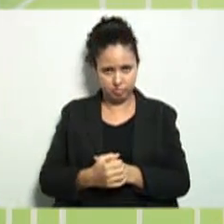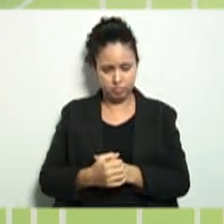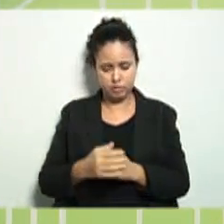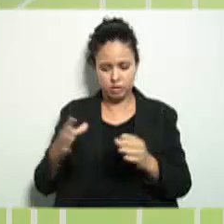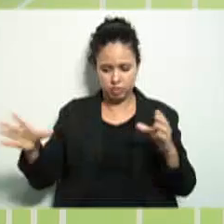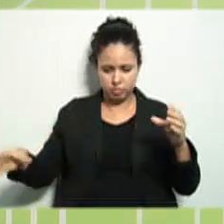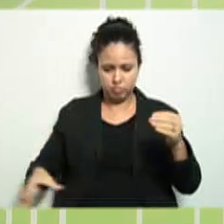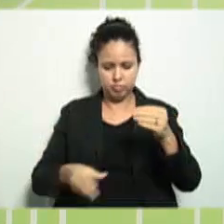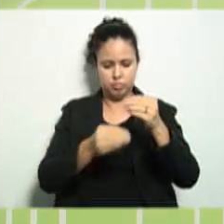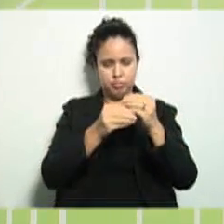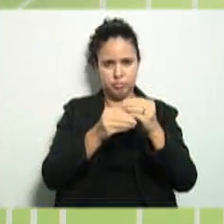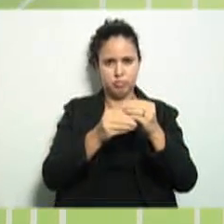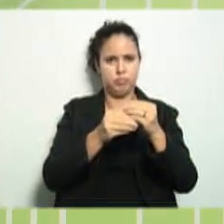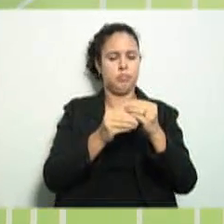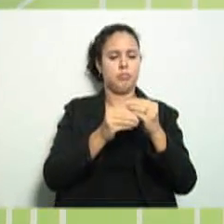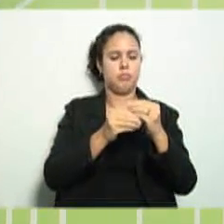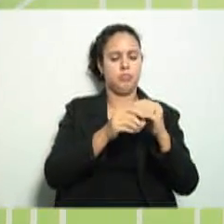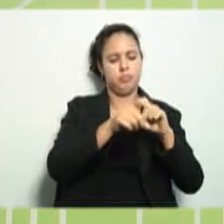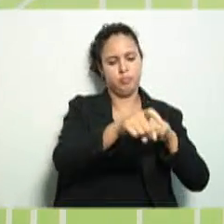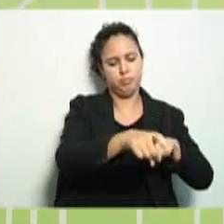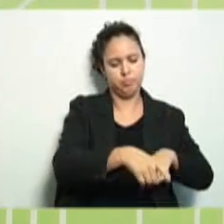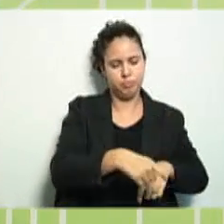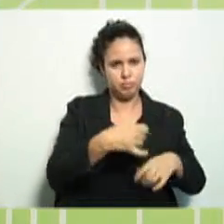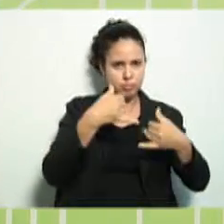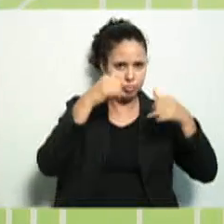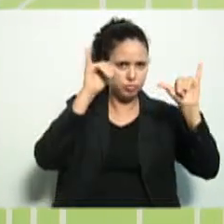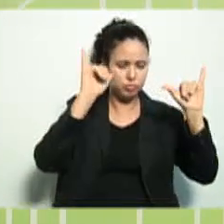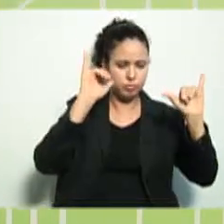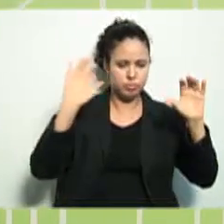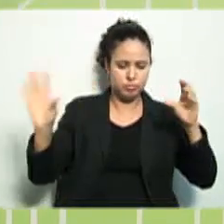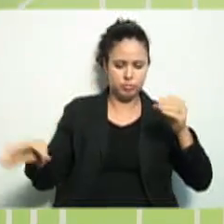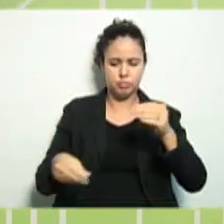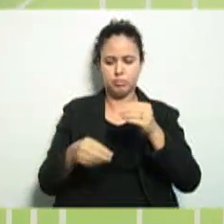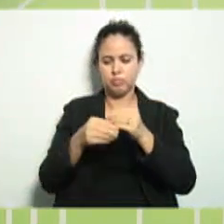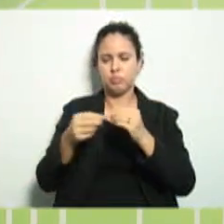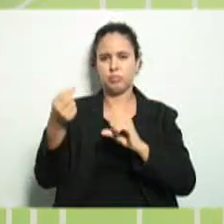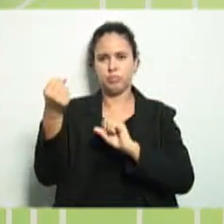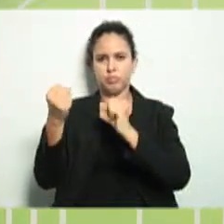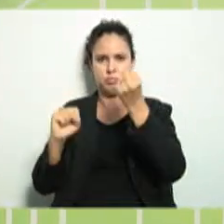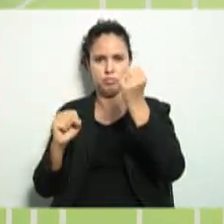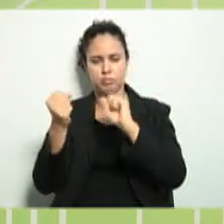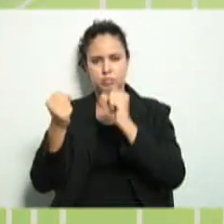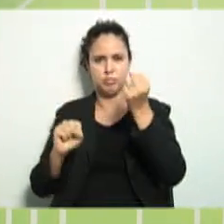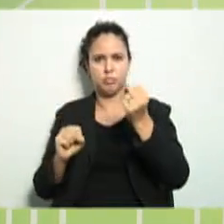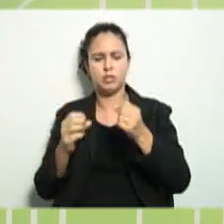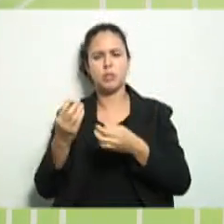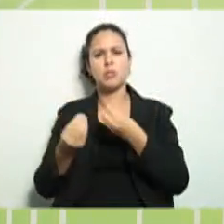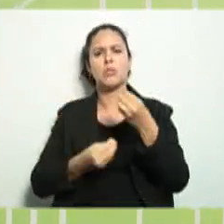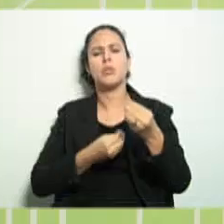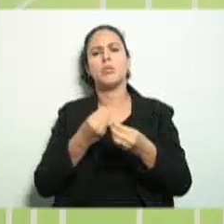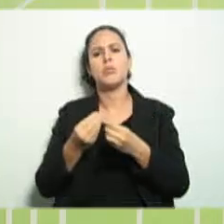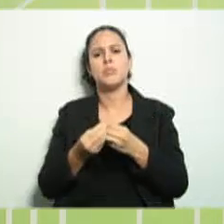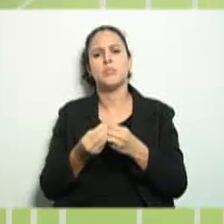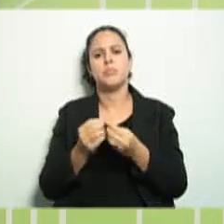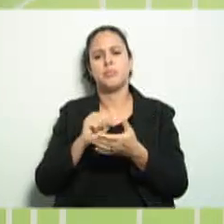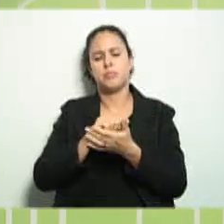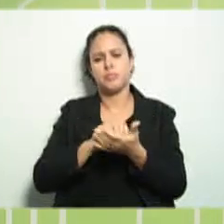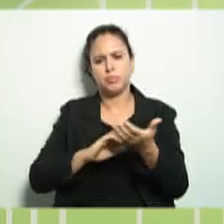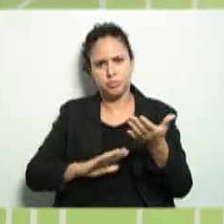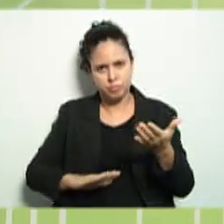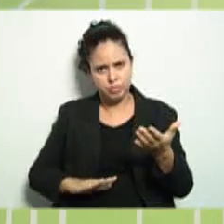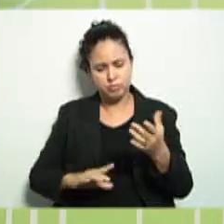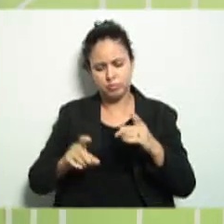agropecuária e indústria. Então, a nossa questão, quando eles perguntam como a atividade agropecuária influencia na atividade industrial,